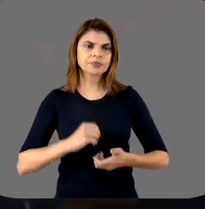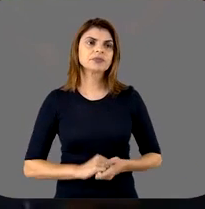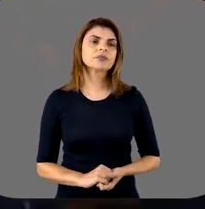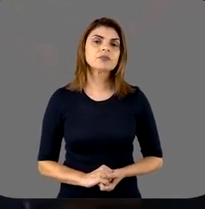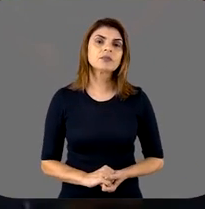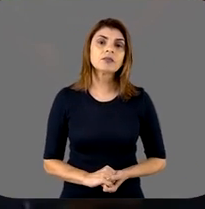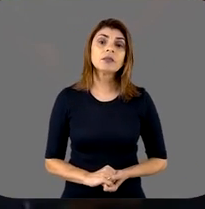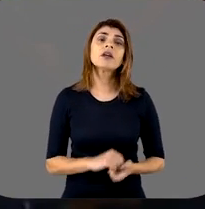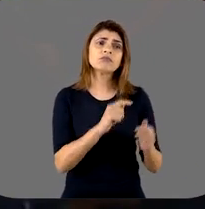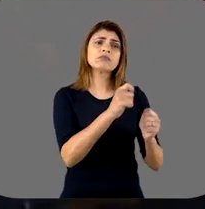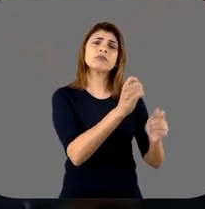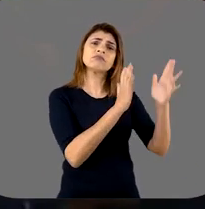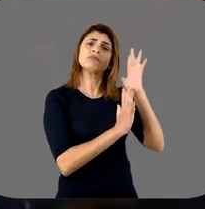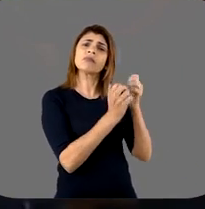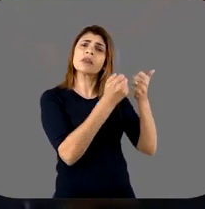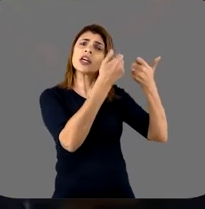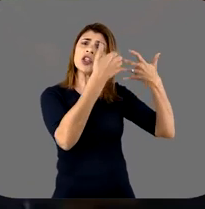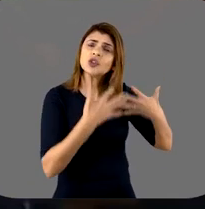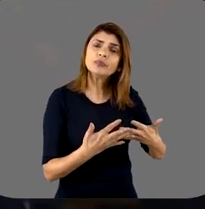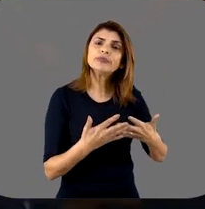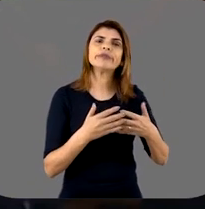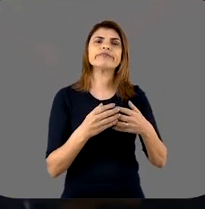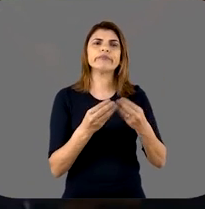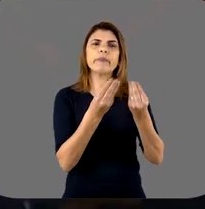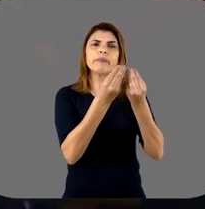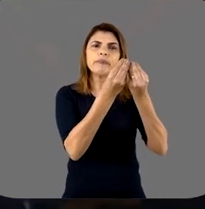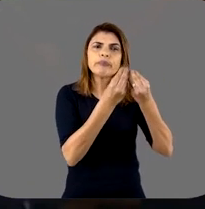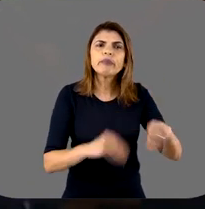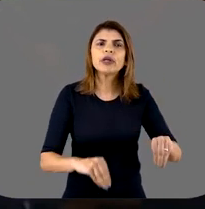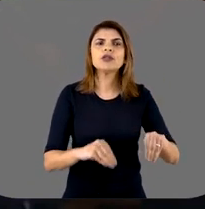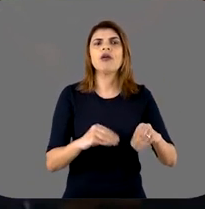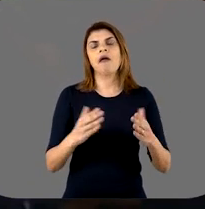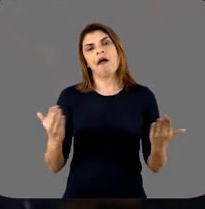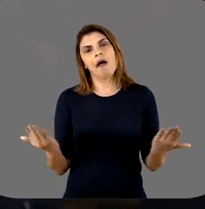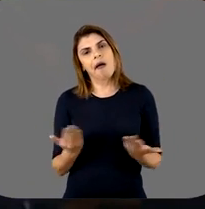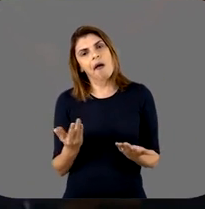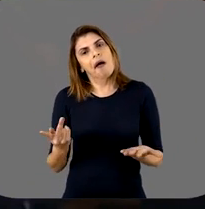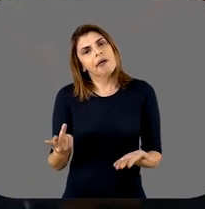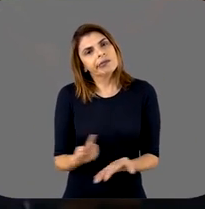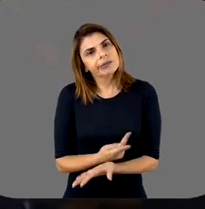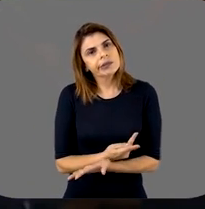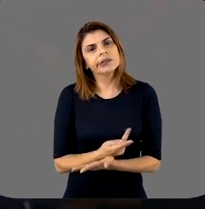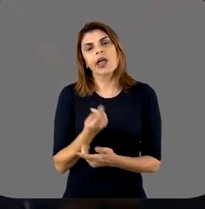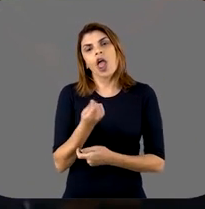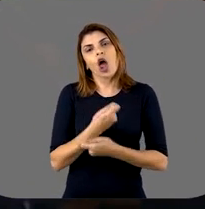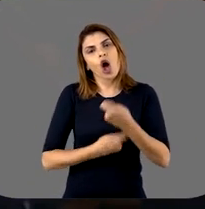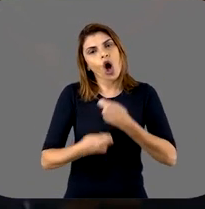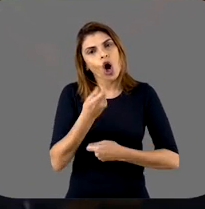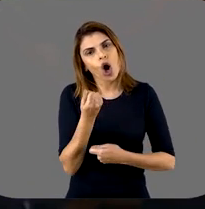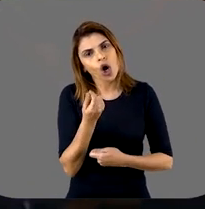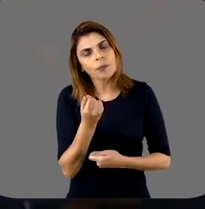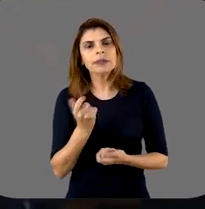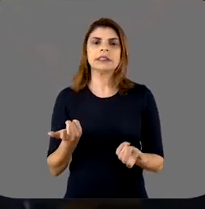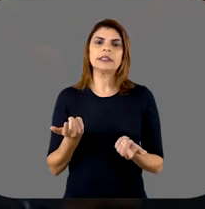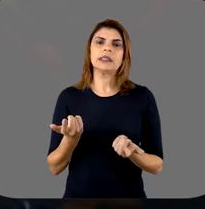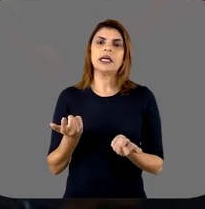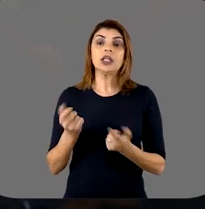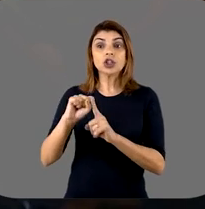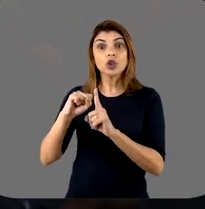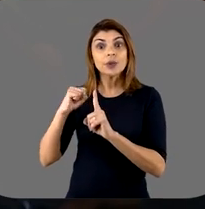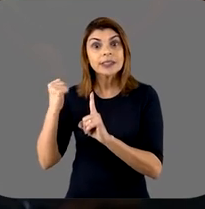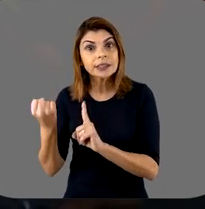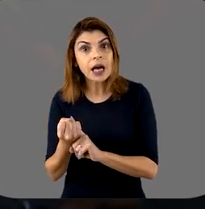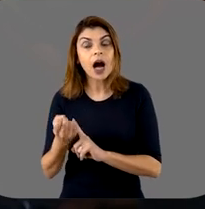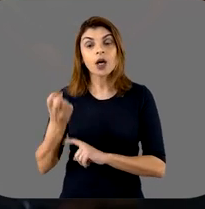sobre essa explicação, né, do afetamento que a pandemia causa nas economias, na sociedade, na cultura de